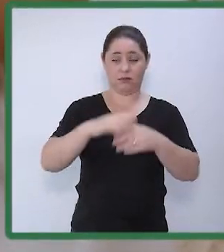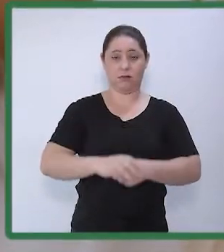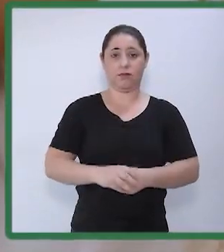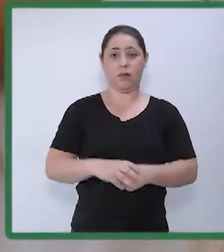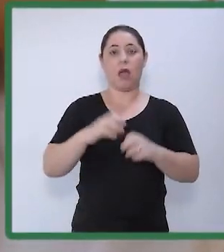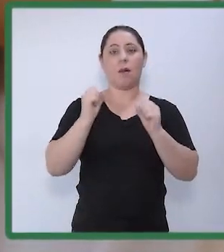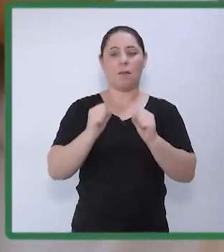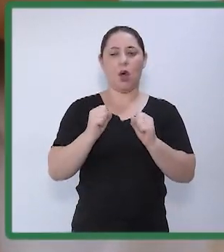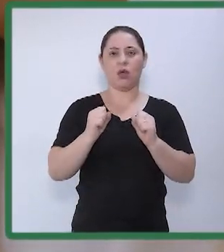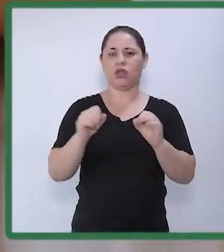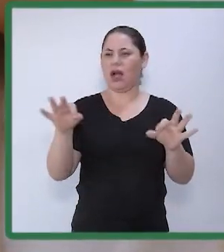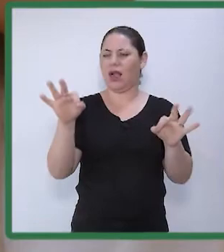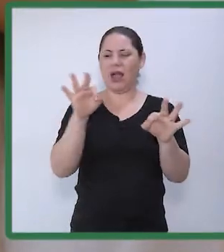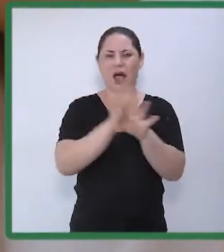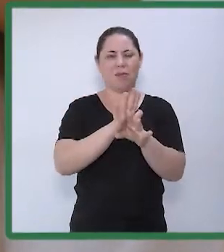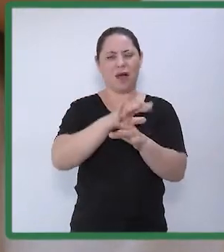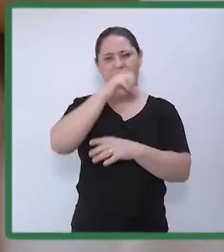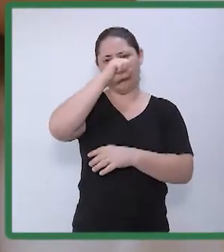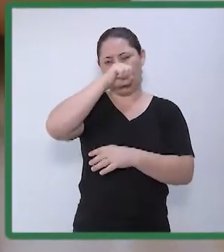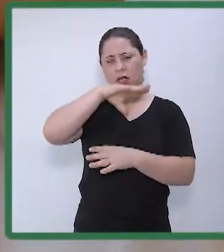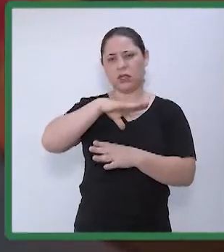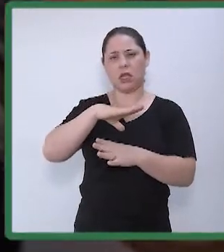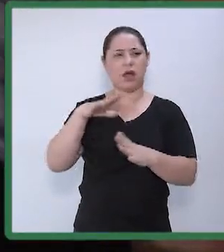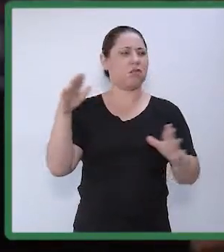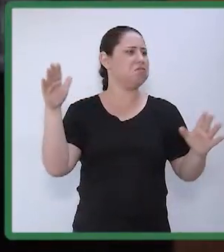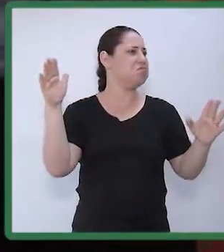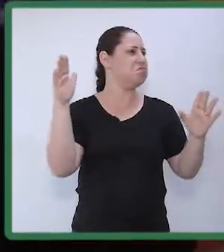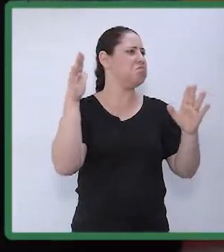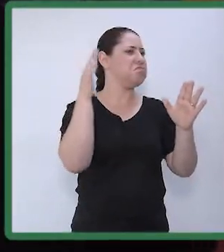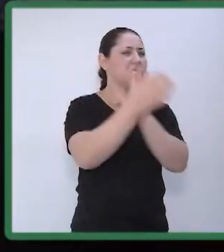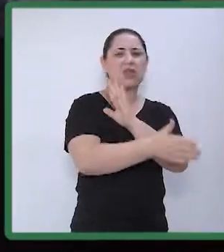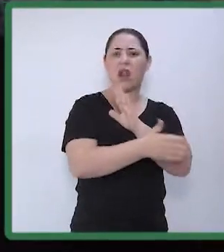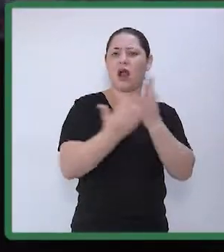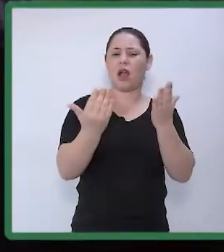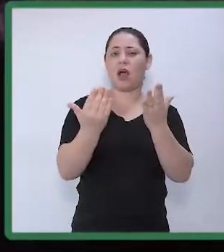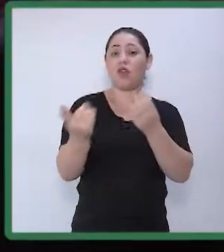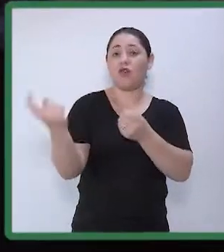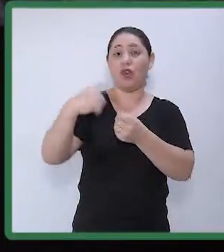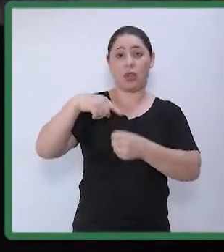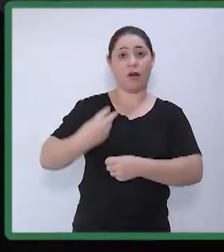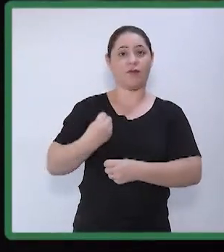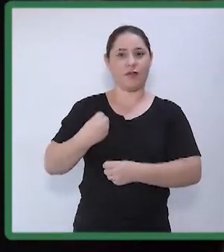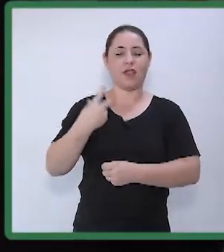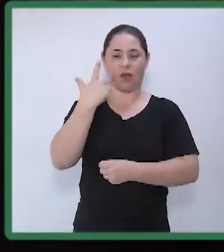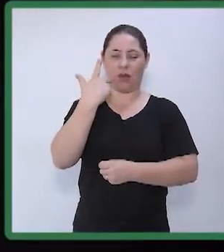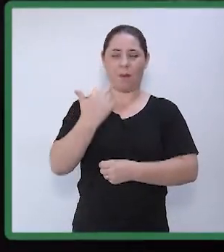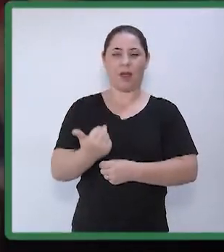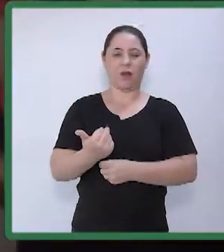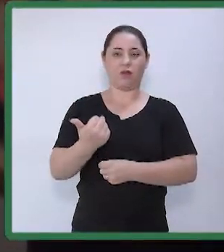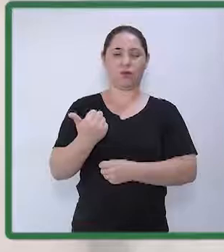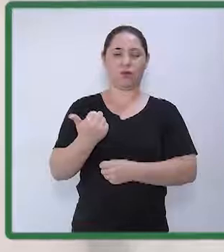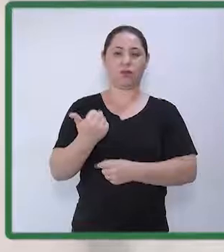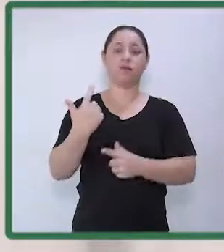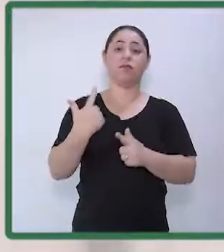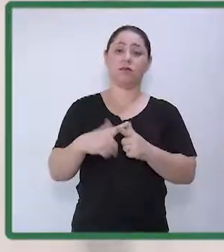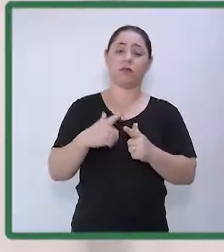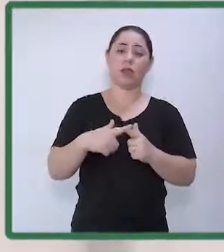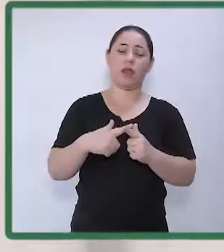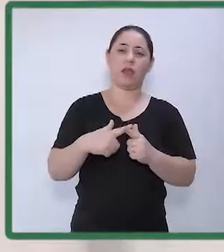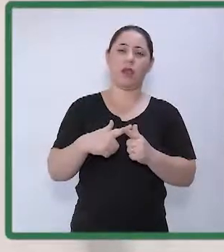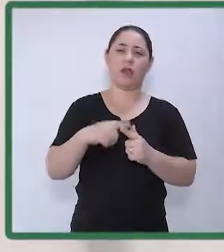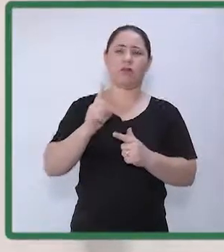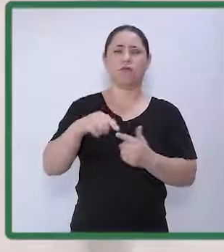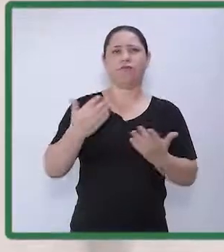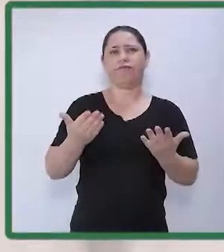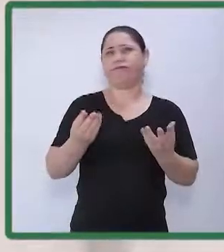doméstica, para que elas possam sair desse ciclo, que elas possam voltar a ter a sua vida de volta, né? Porque eu